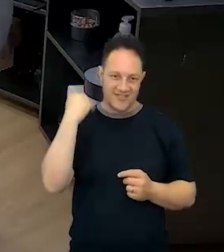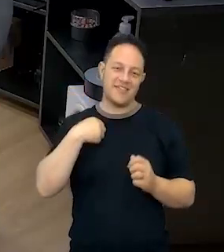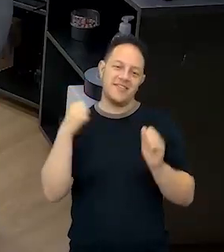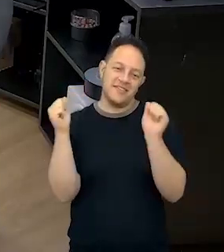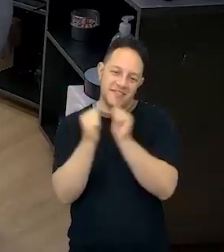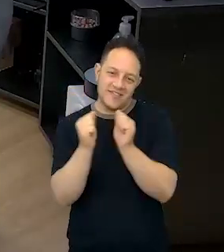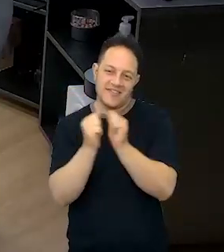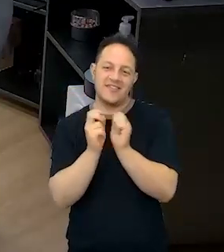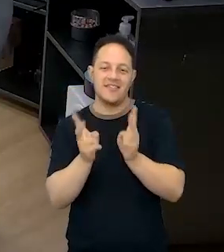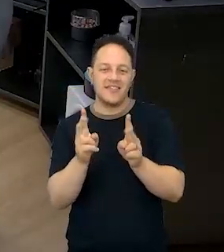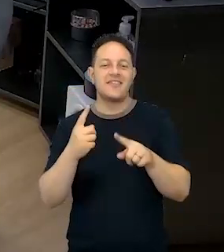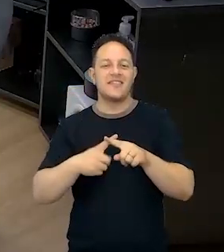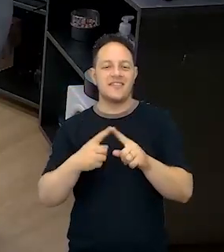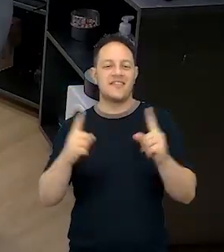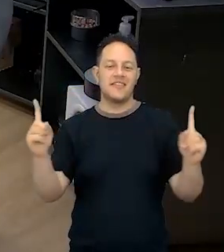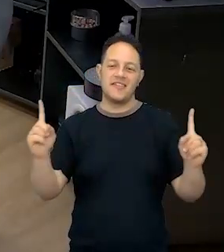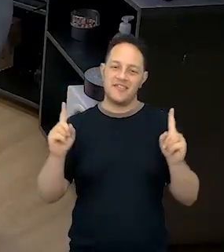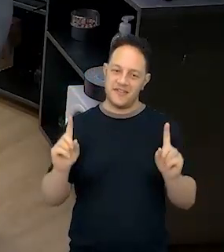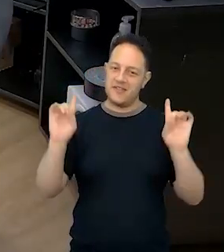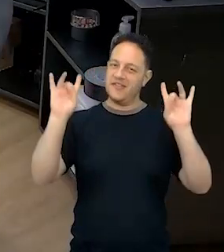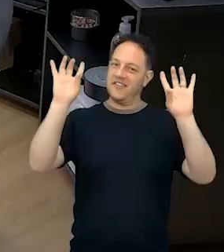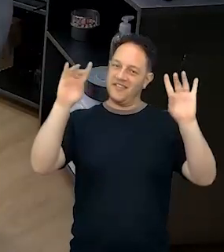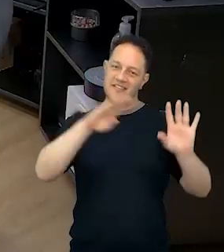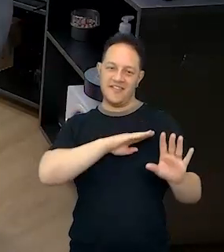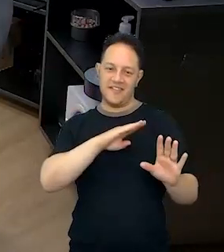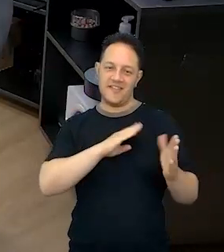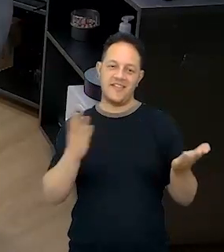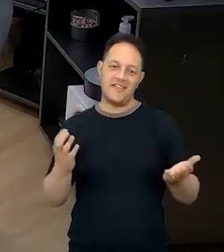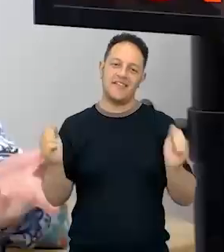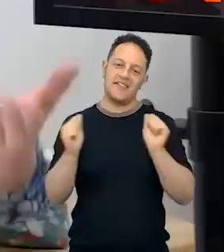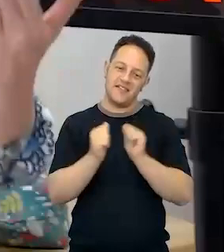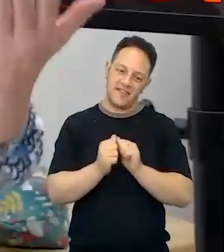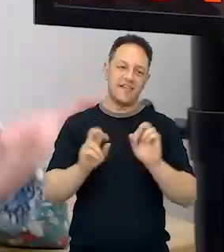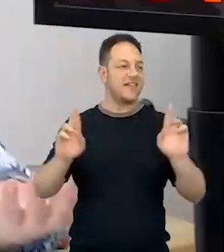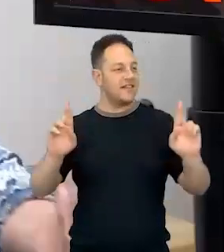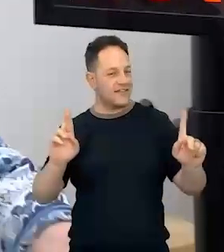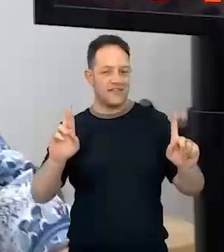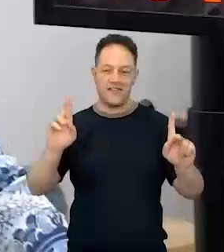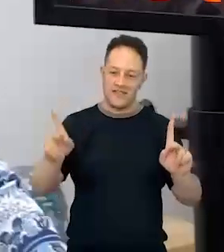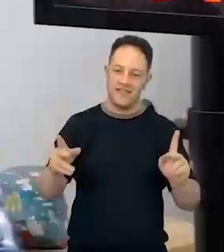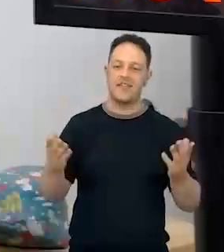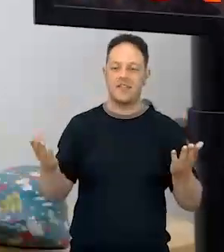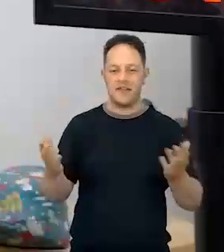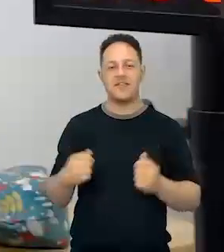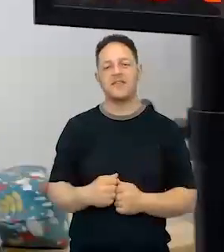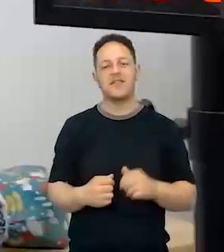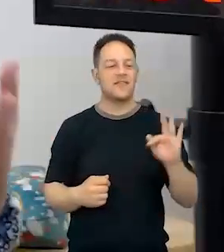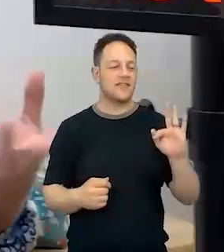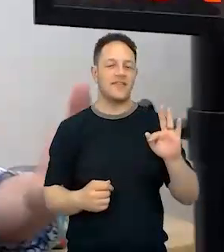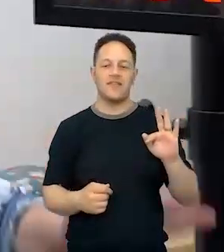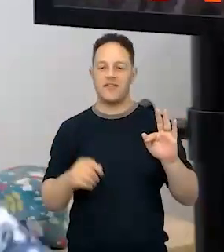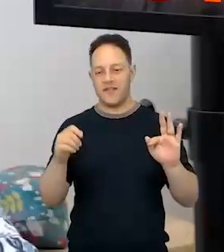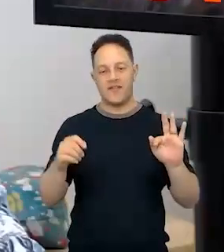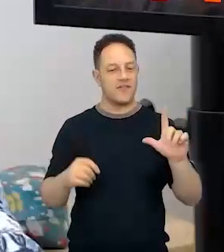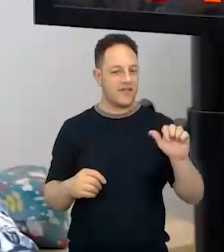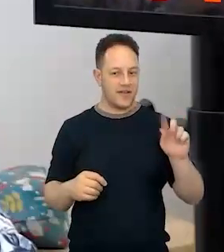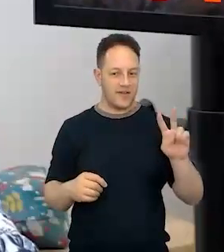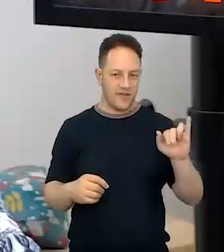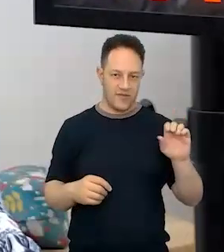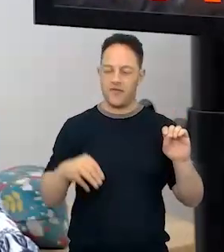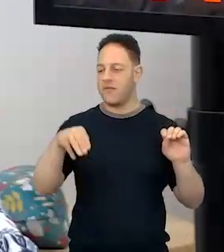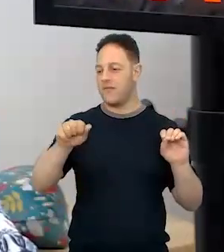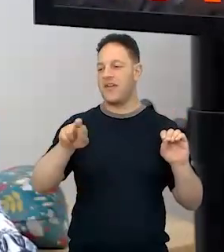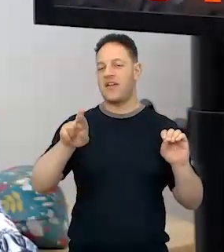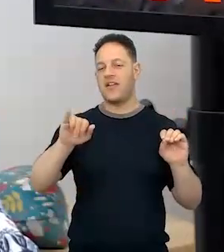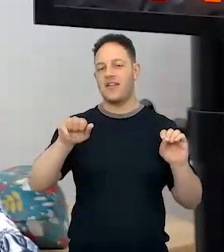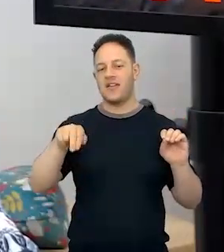Acho que os 2 meus ilustres colegas hoje que estão aqui são diferentes. Flávio e Mariana, tá aí os nomes dos